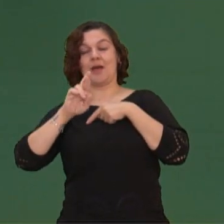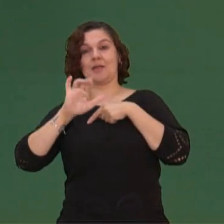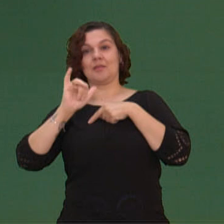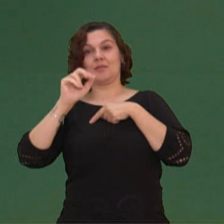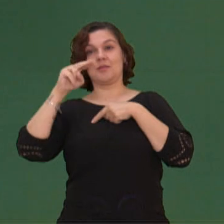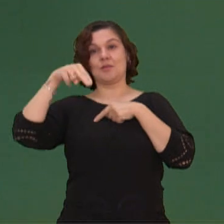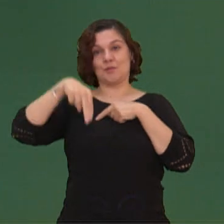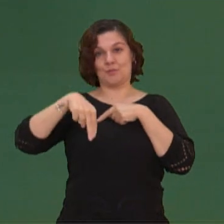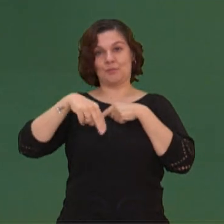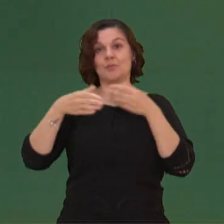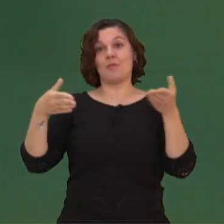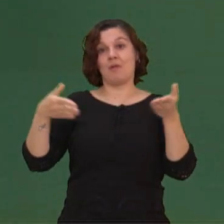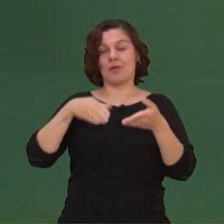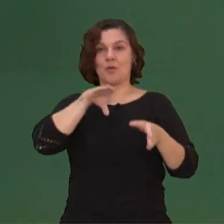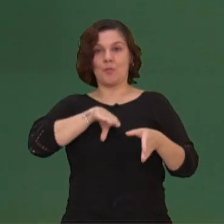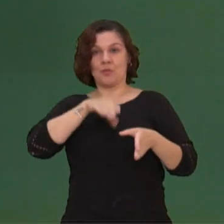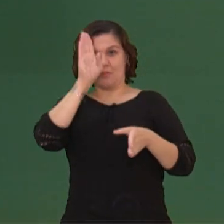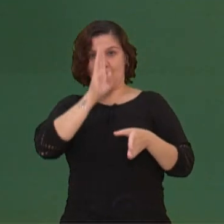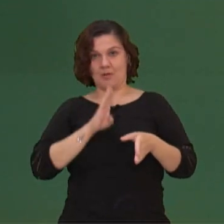sódio. Maravilha?